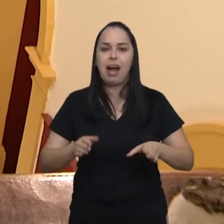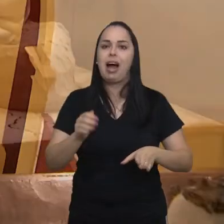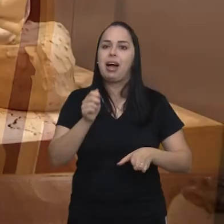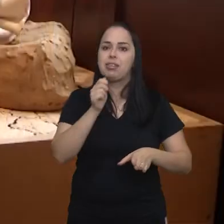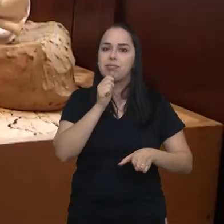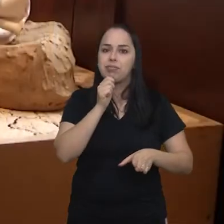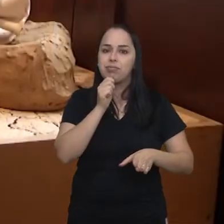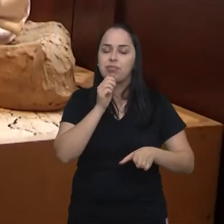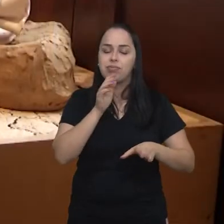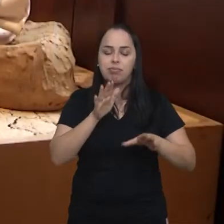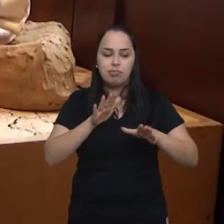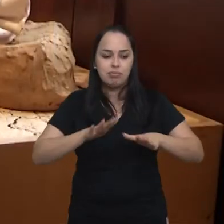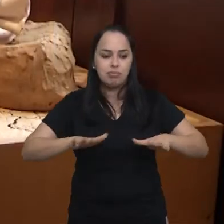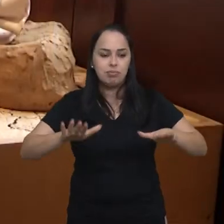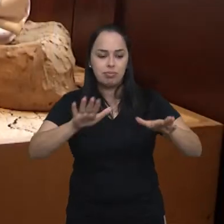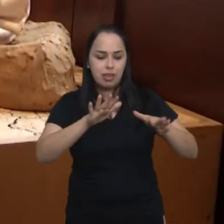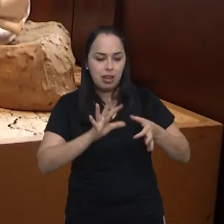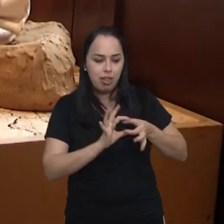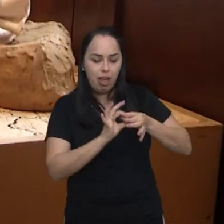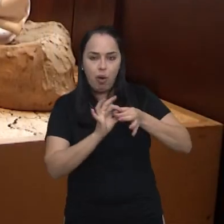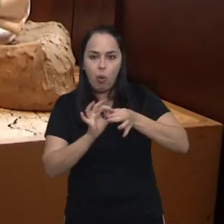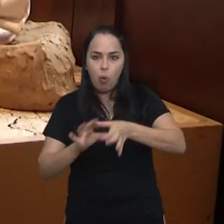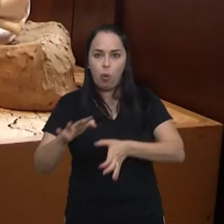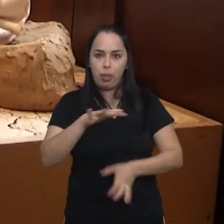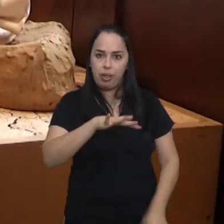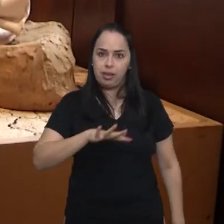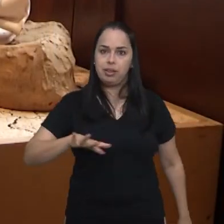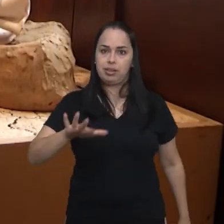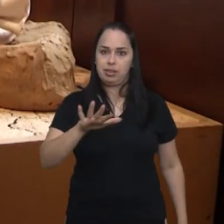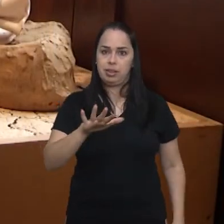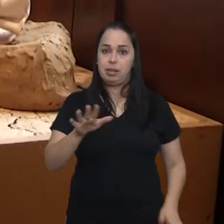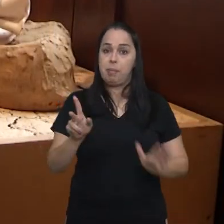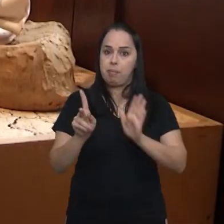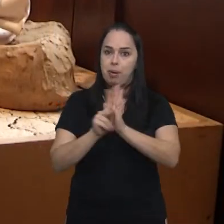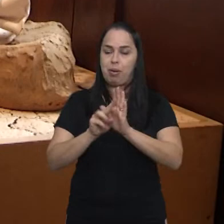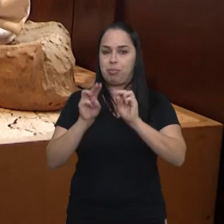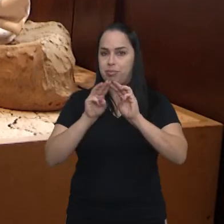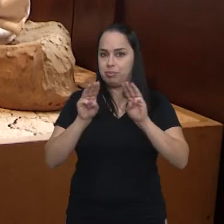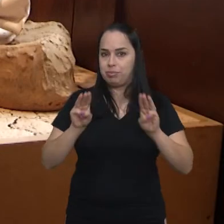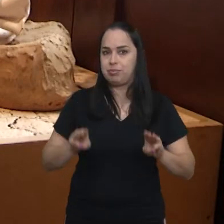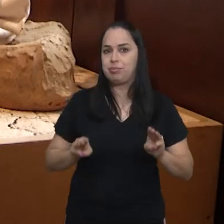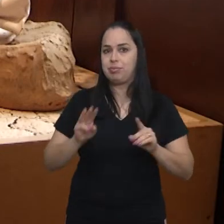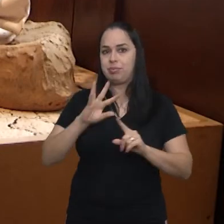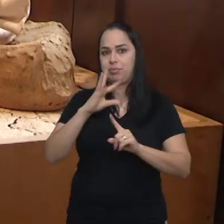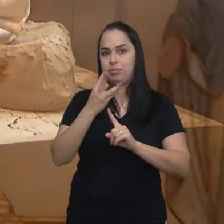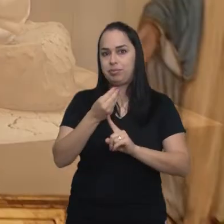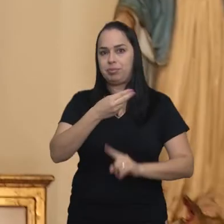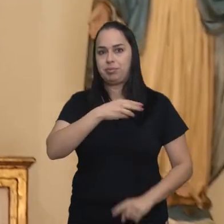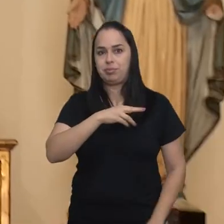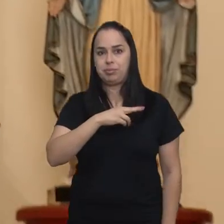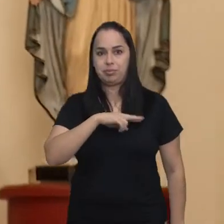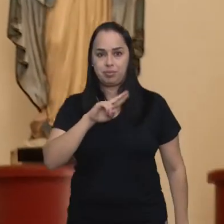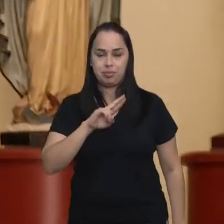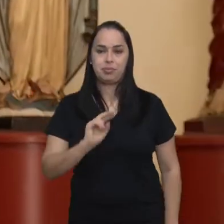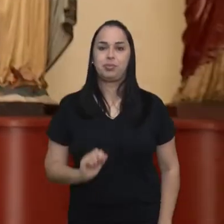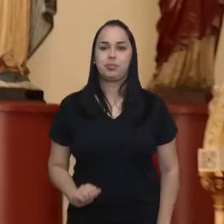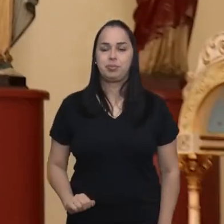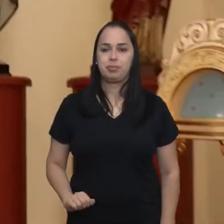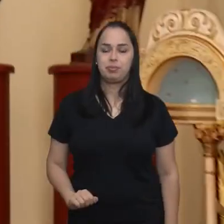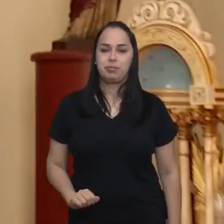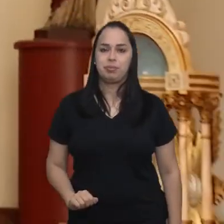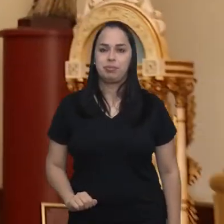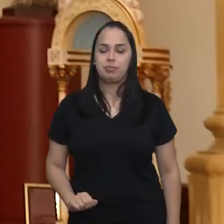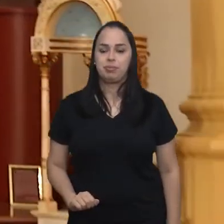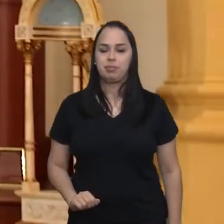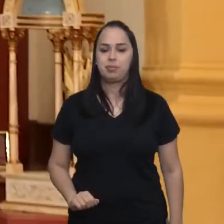ainda dentro dessa confecção do Museu de Arte Sacra no início, né? Ele